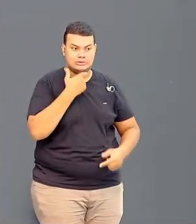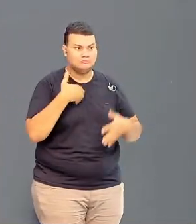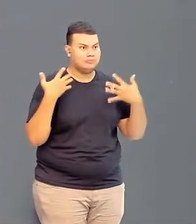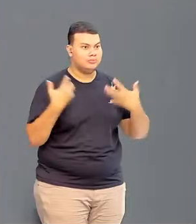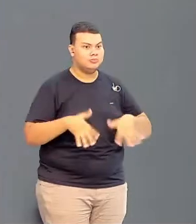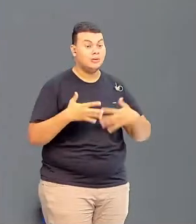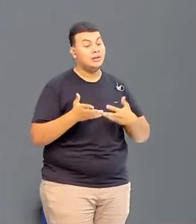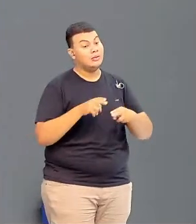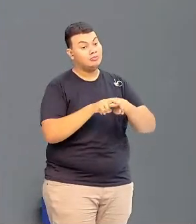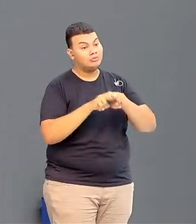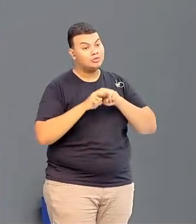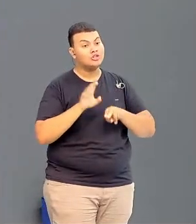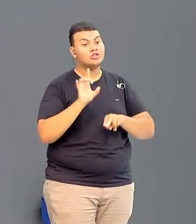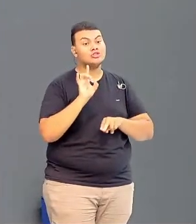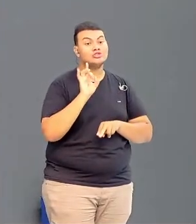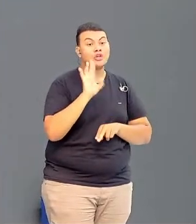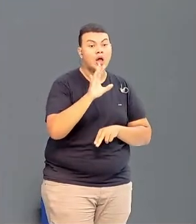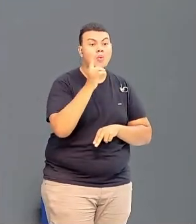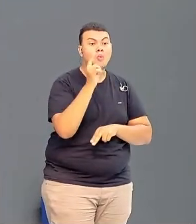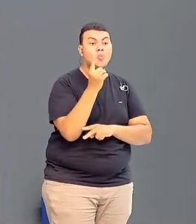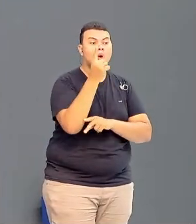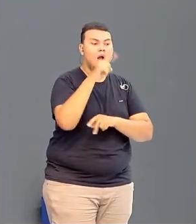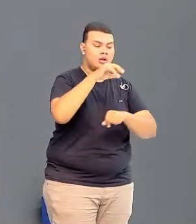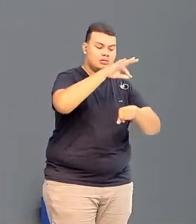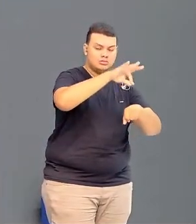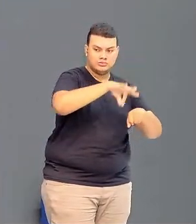Por isso que tem coisa só através do Espírito Santo.